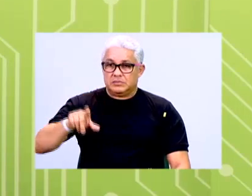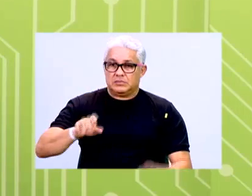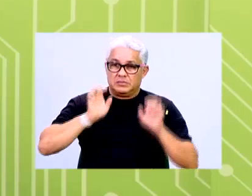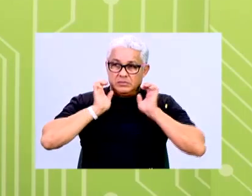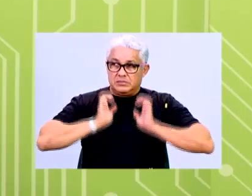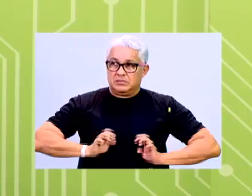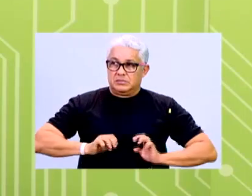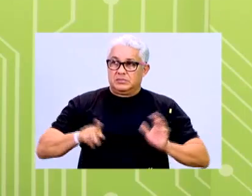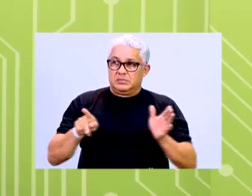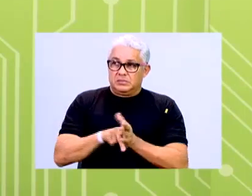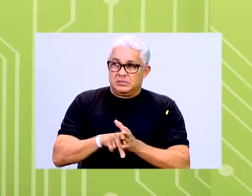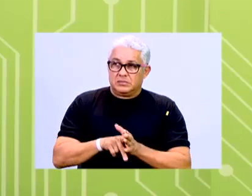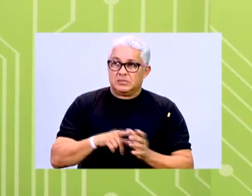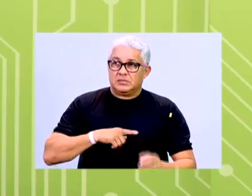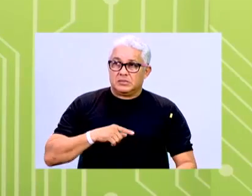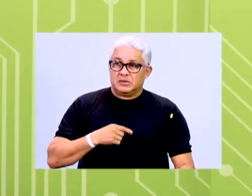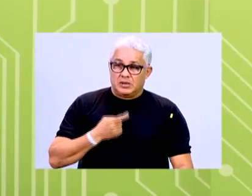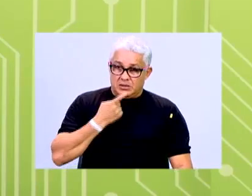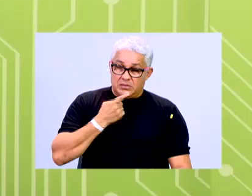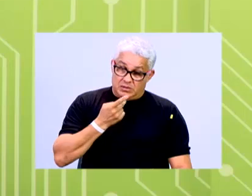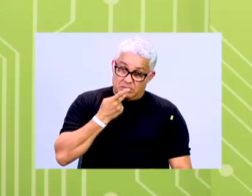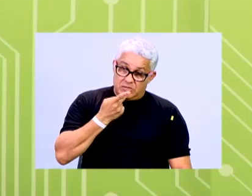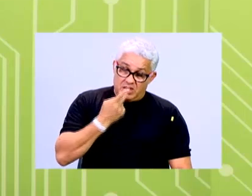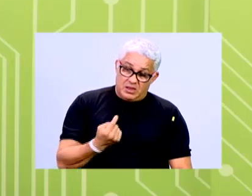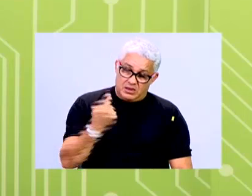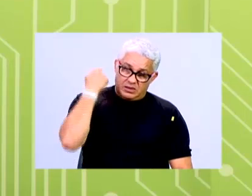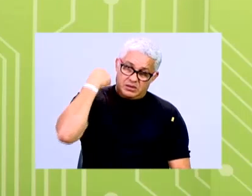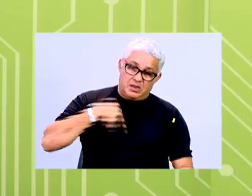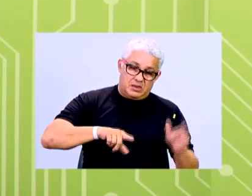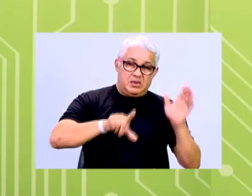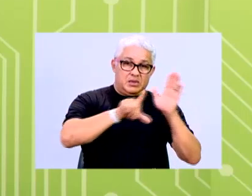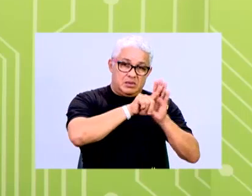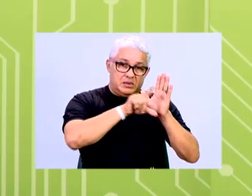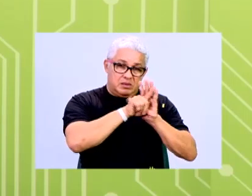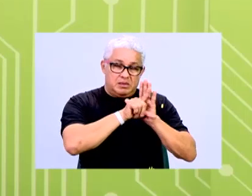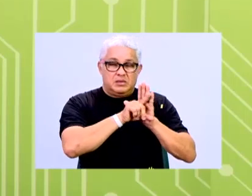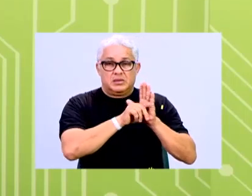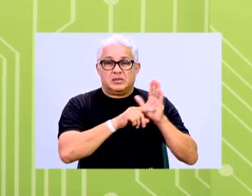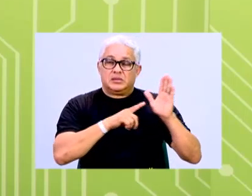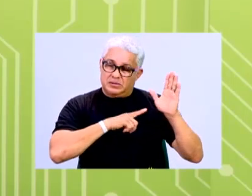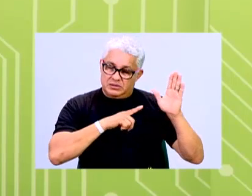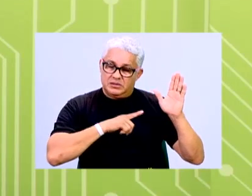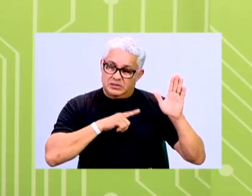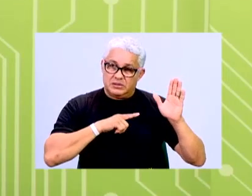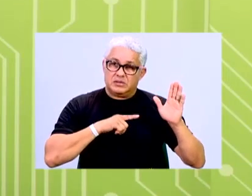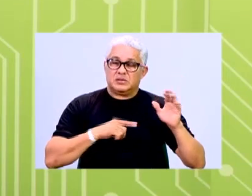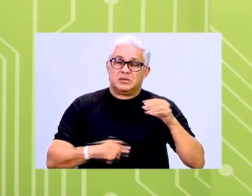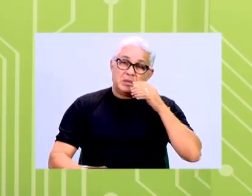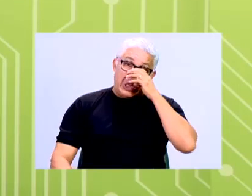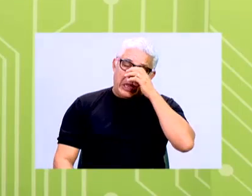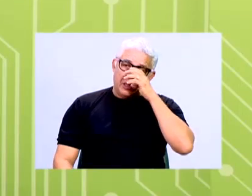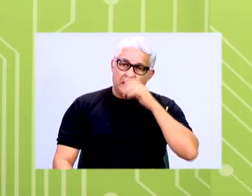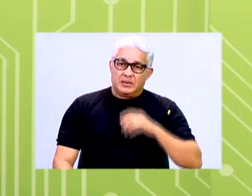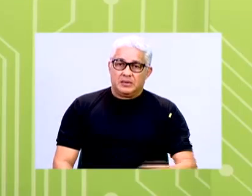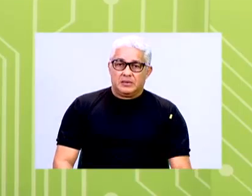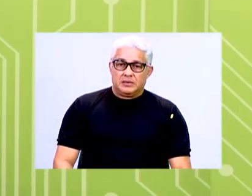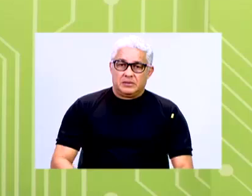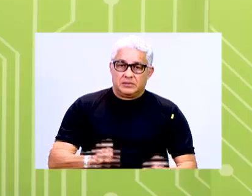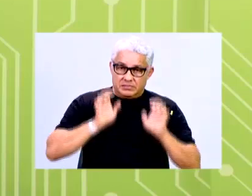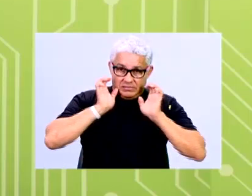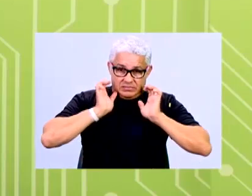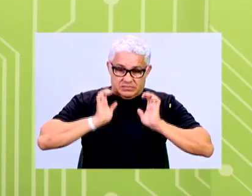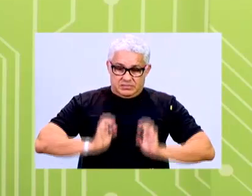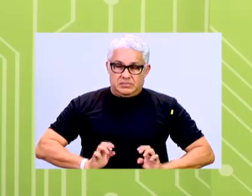Nós temos que ter, como eu já tinha falado da parte de requisito legal, nós temos também a parte